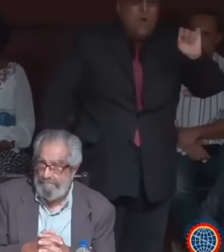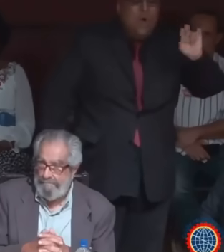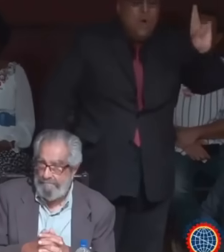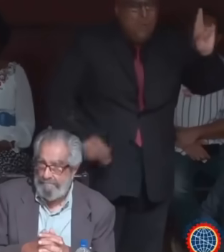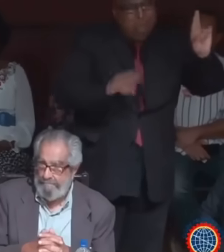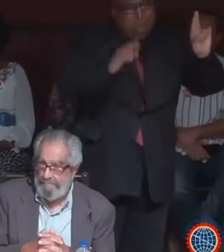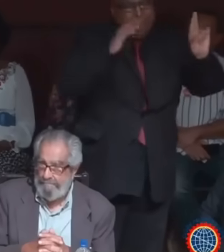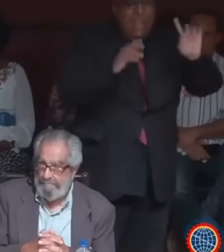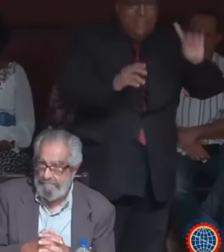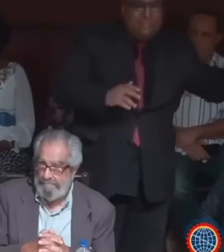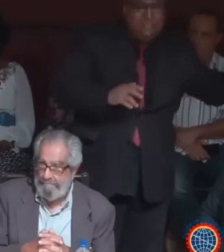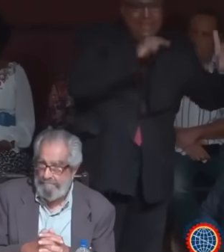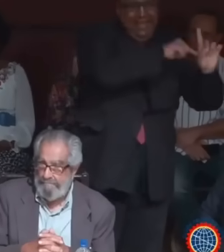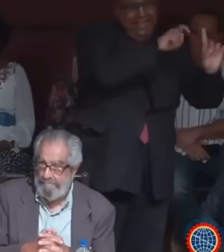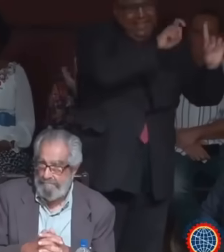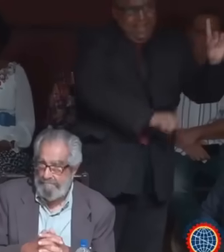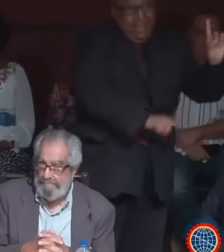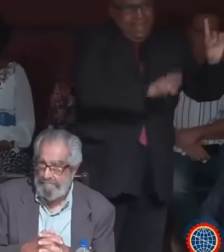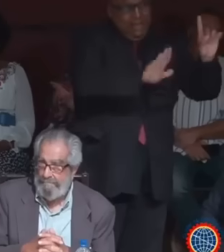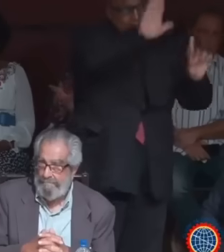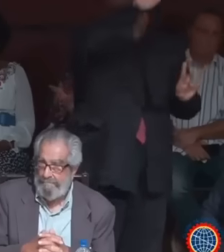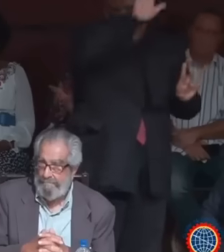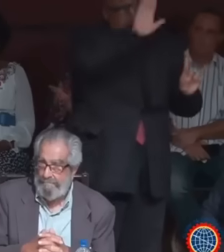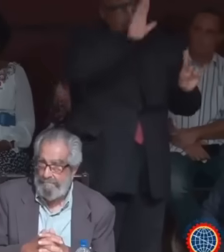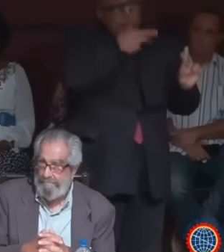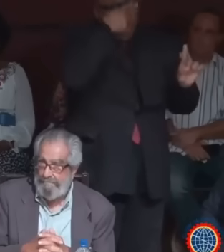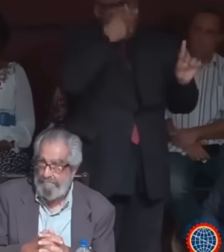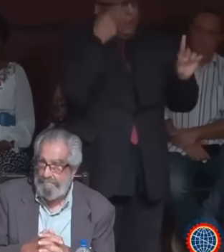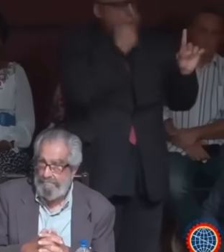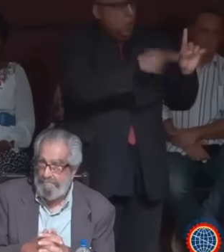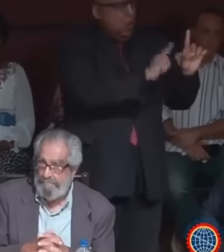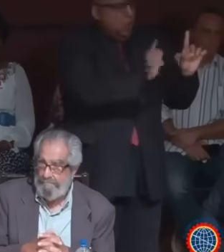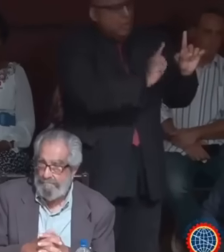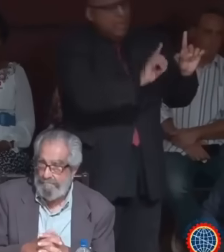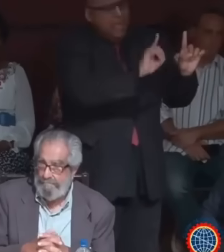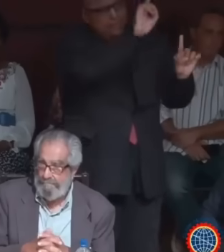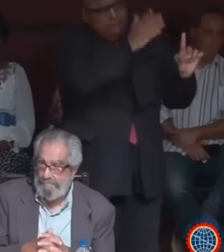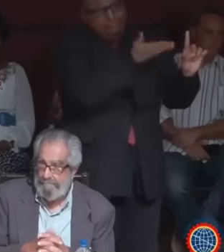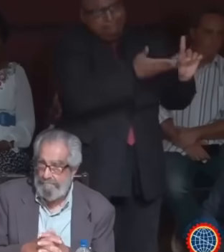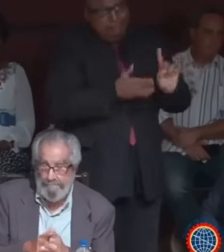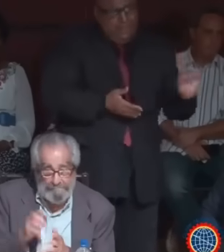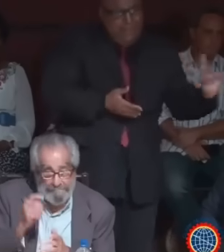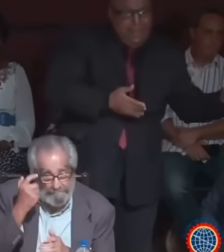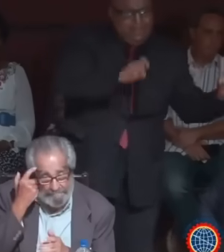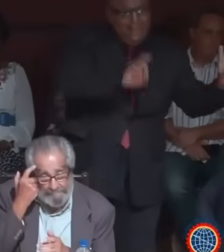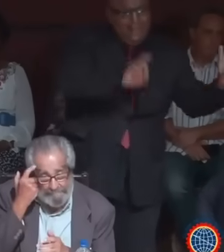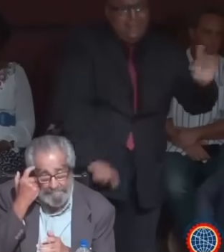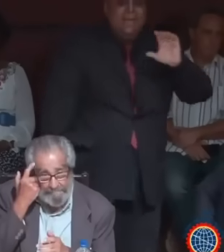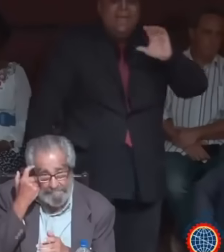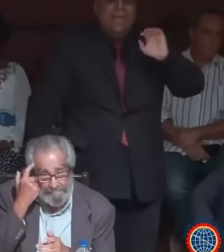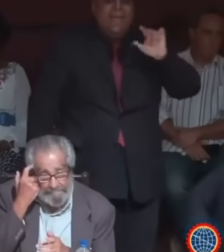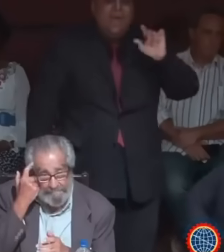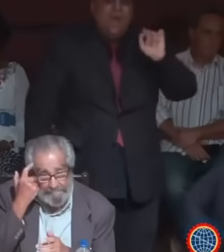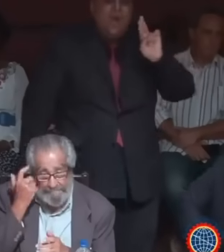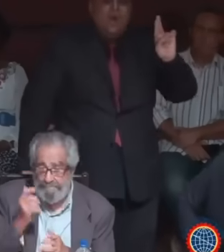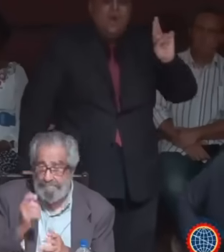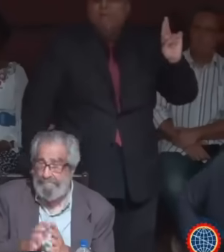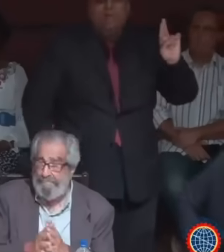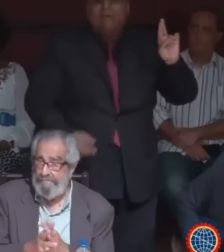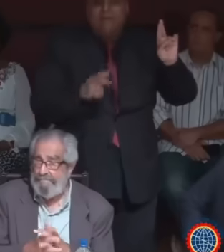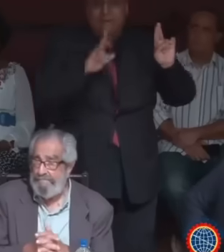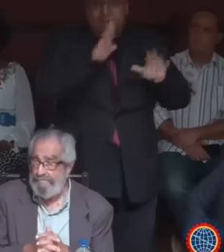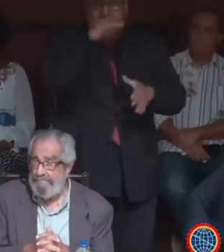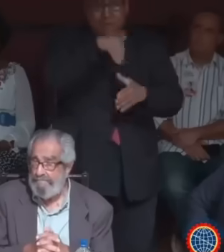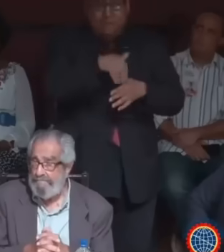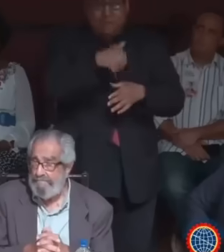direita, sabemos disso, não é uma ofensa, só estou dizendo, né, que ele era de direita e é de direita, o Collor foi